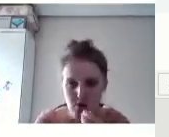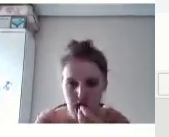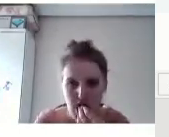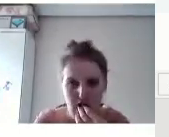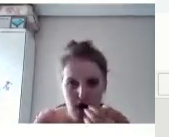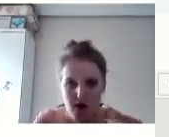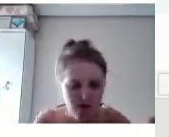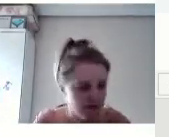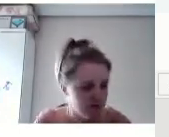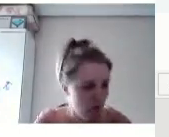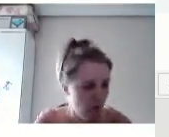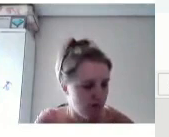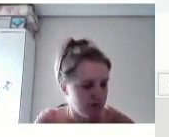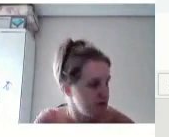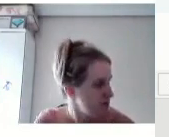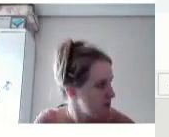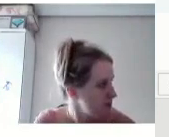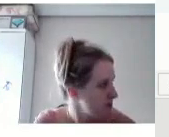del L